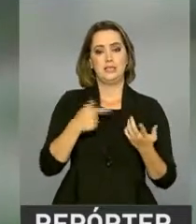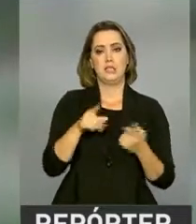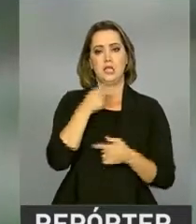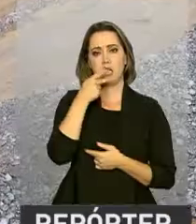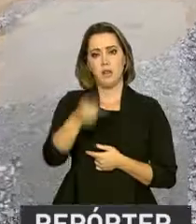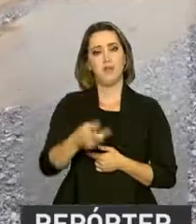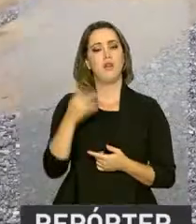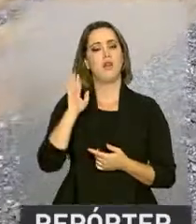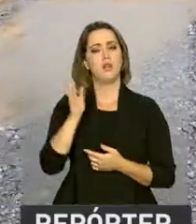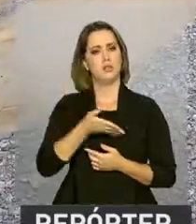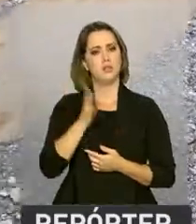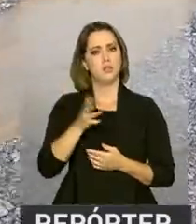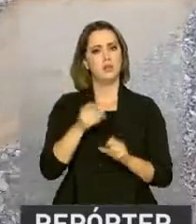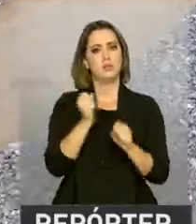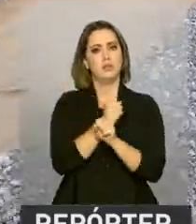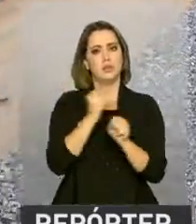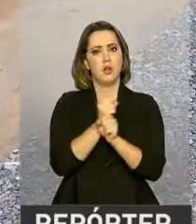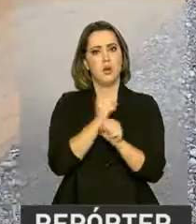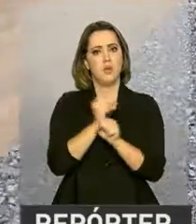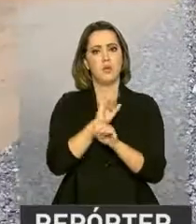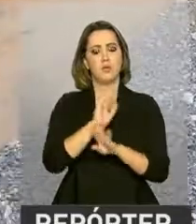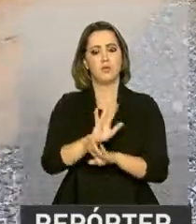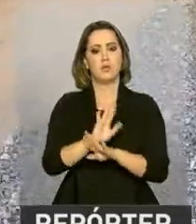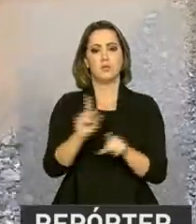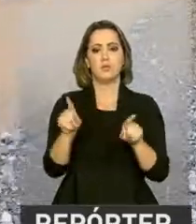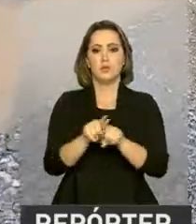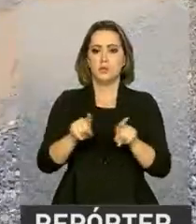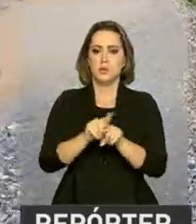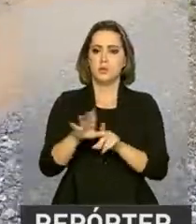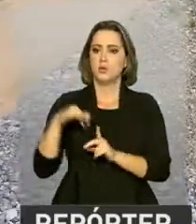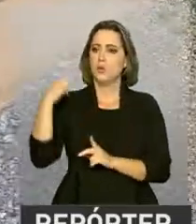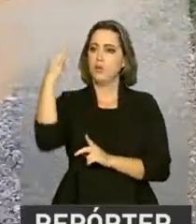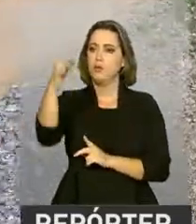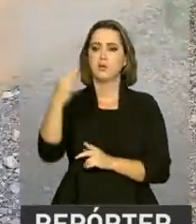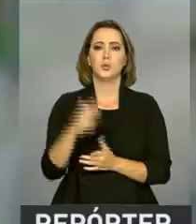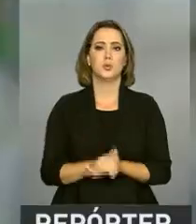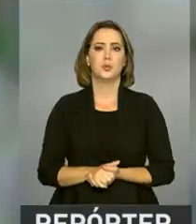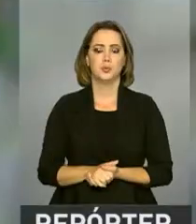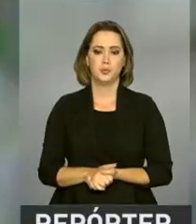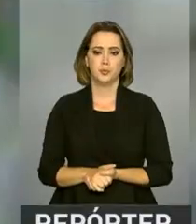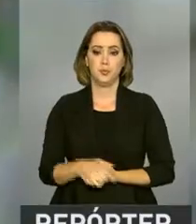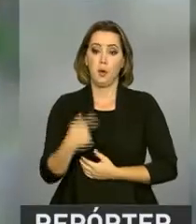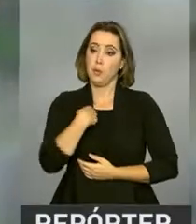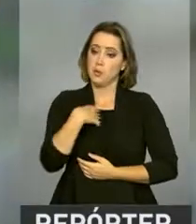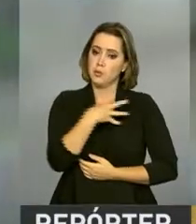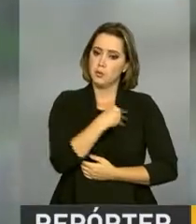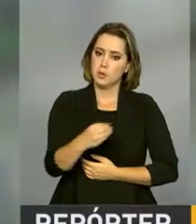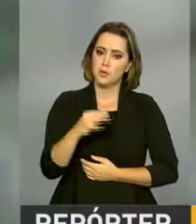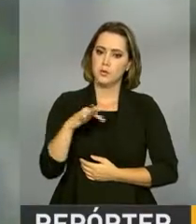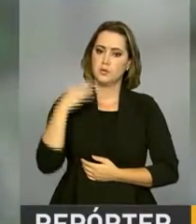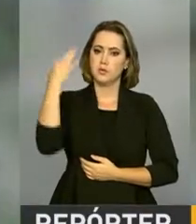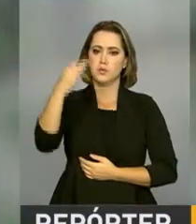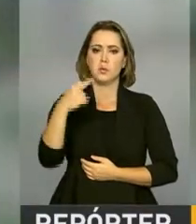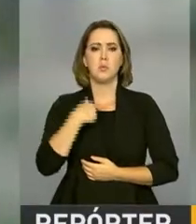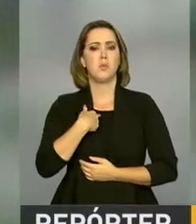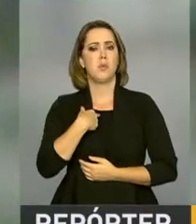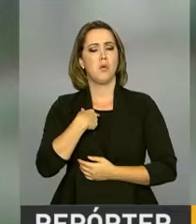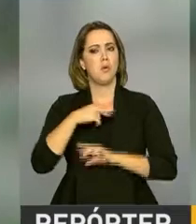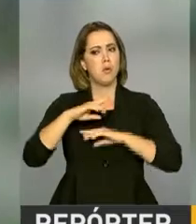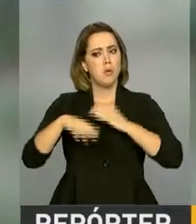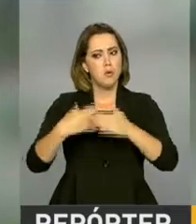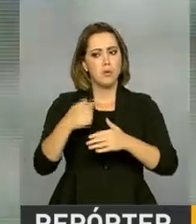ele afirma que as obras vão beneficiar também as futuras gerações os roceiros o futuro meus netos vão